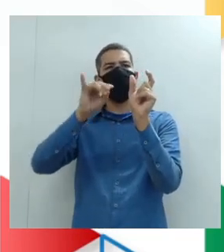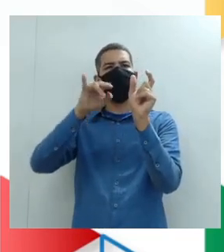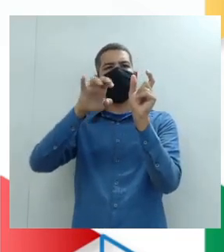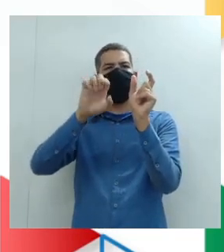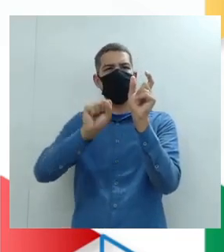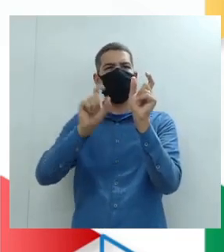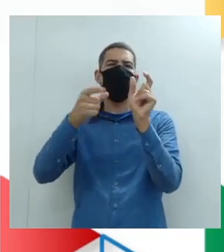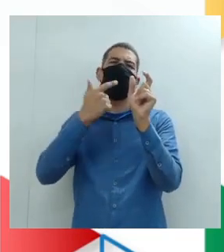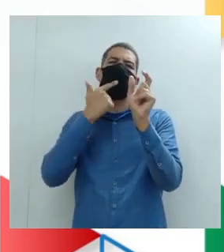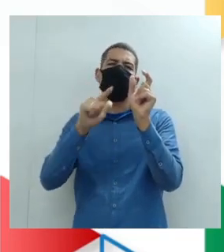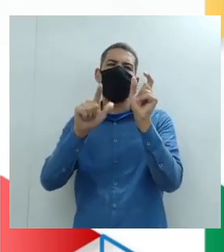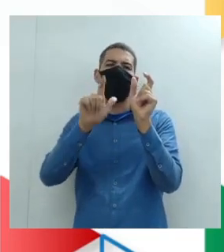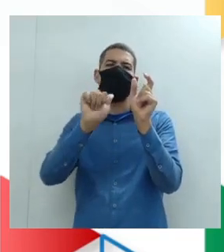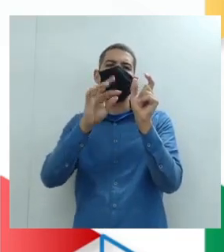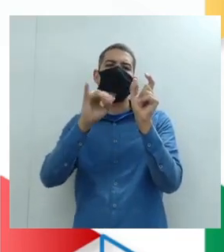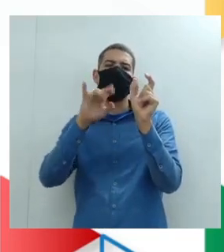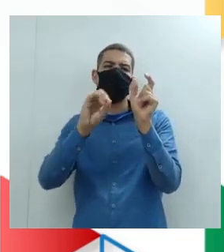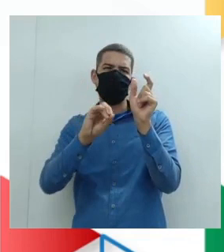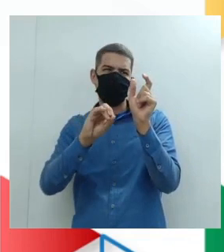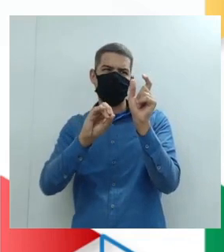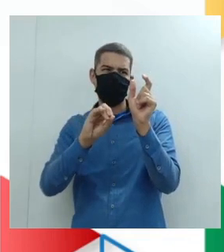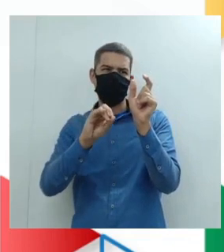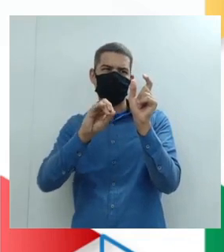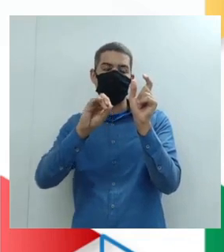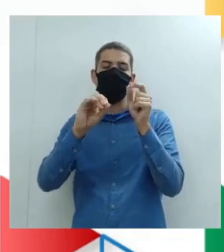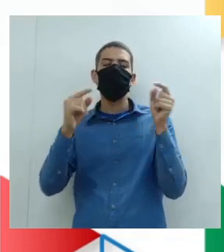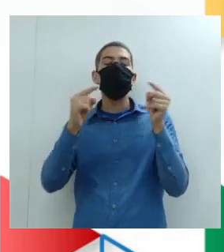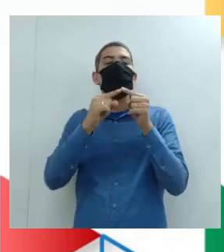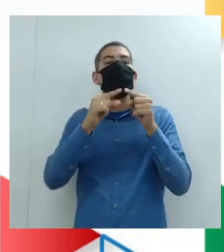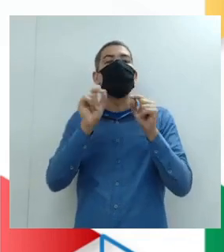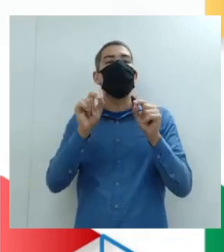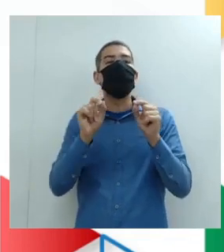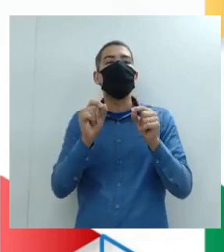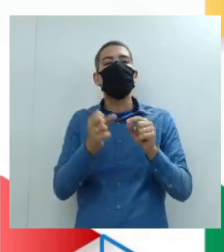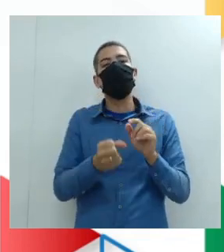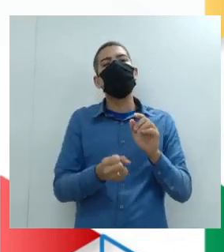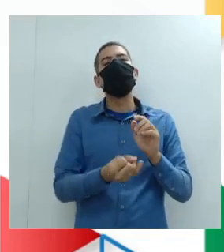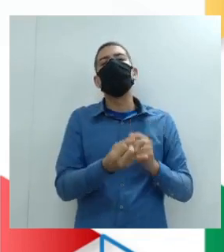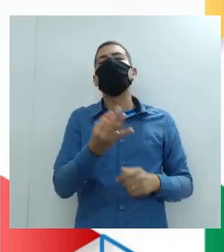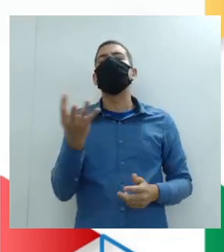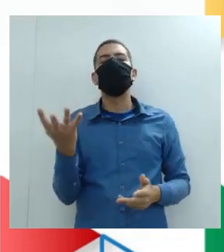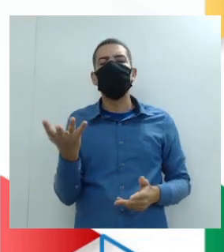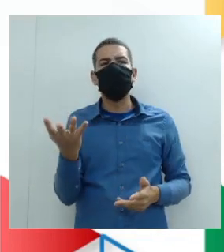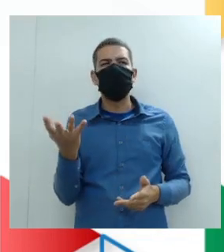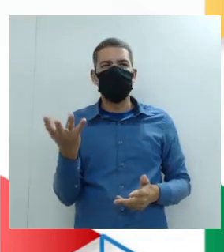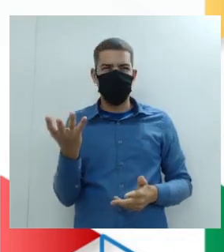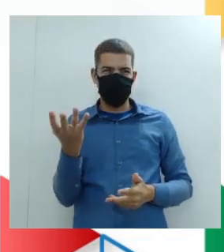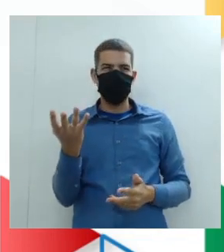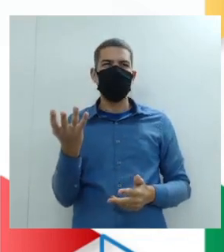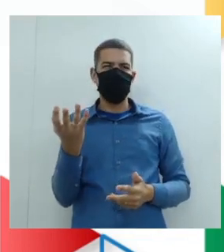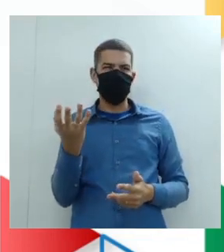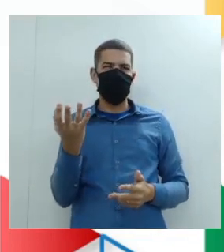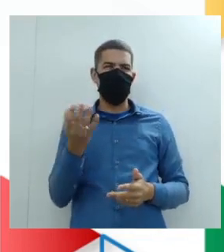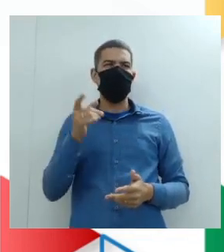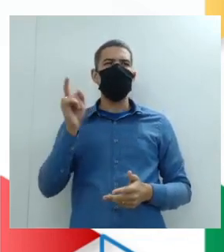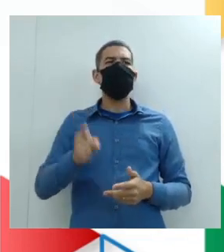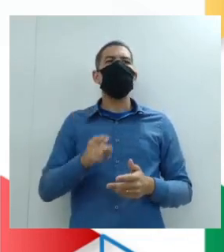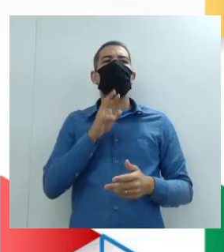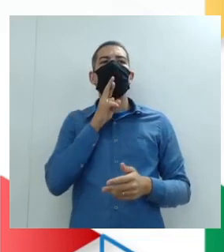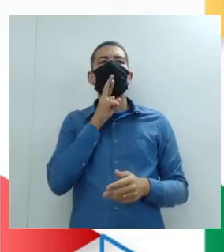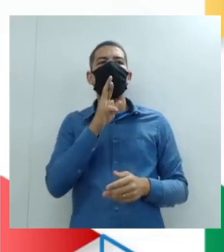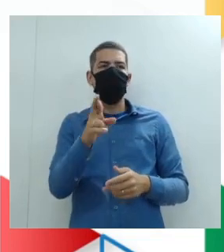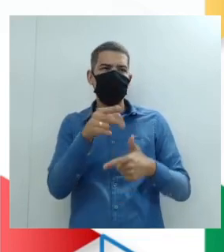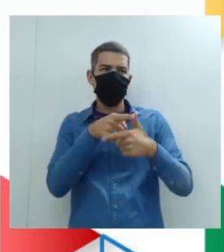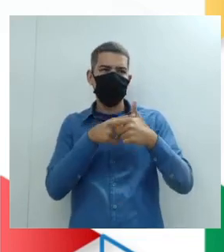vem cujo, o significado é quantas vezes. A palavra é utilizada para designar resultado de uma